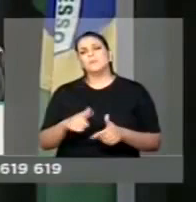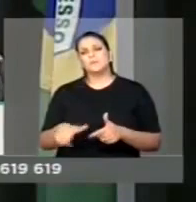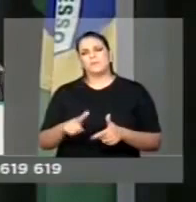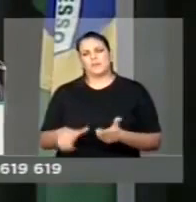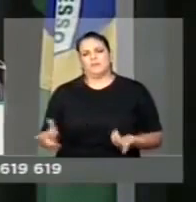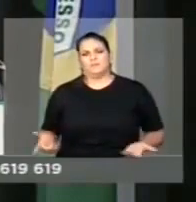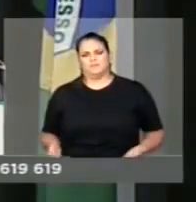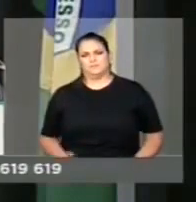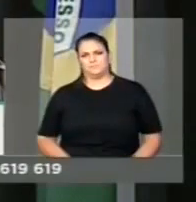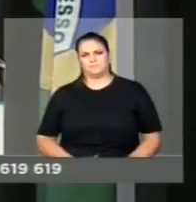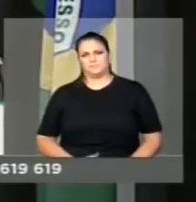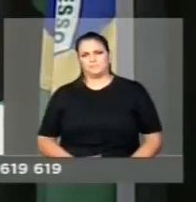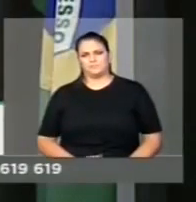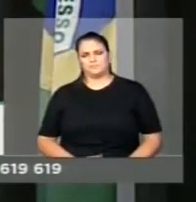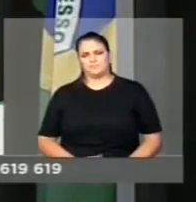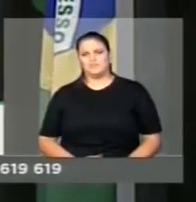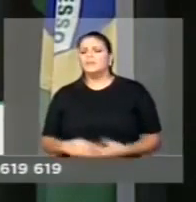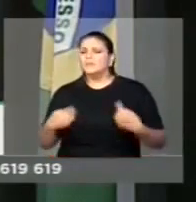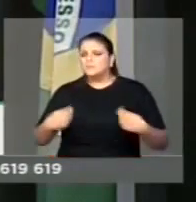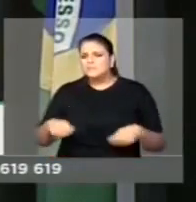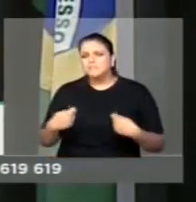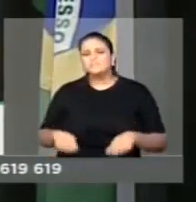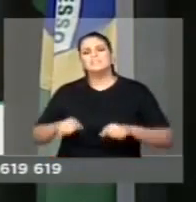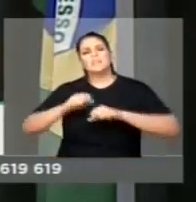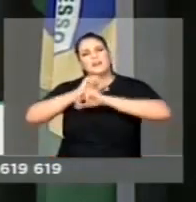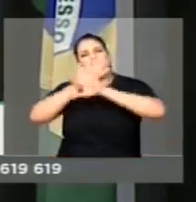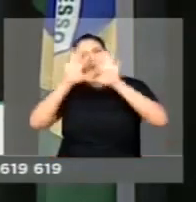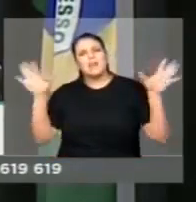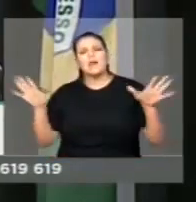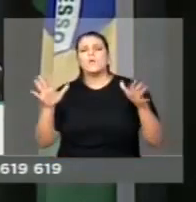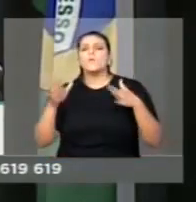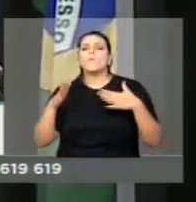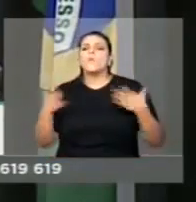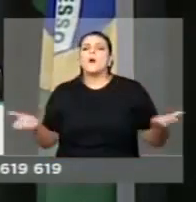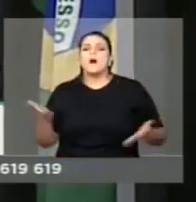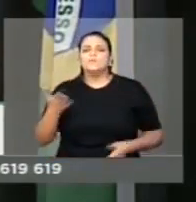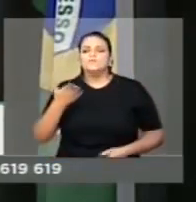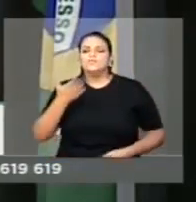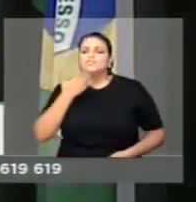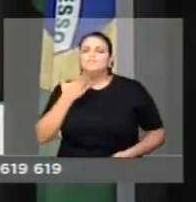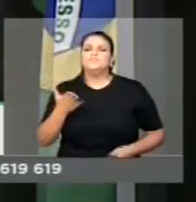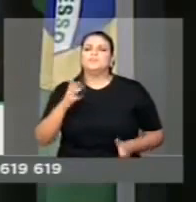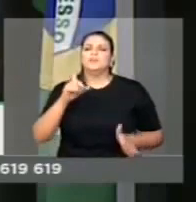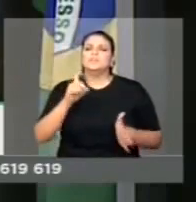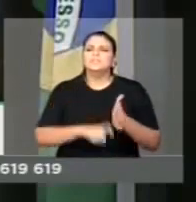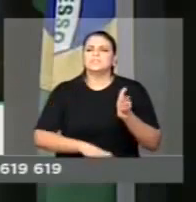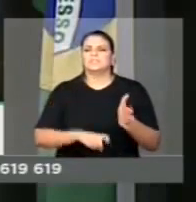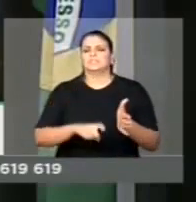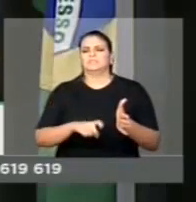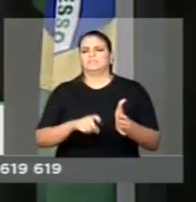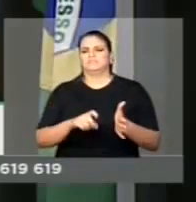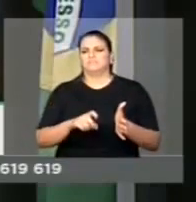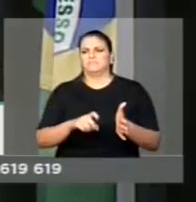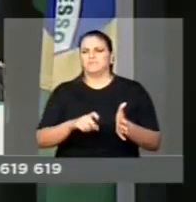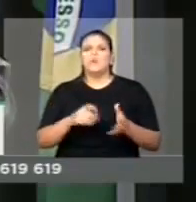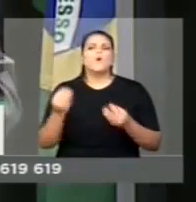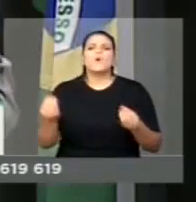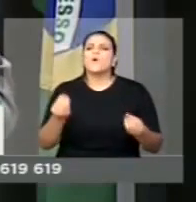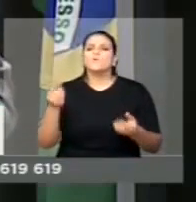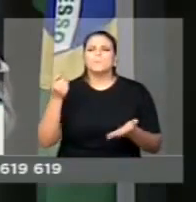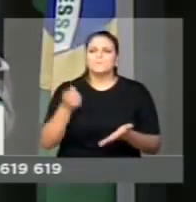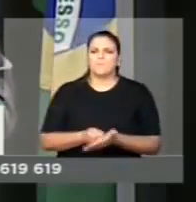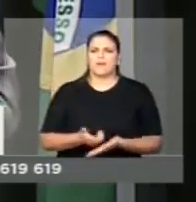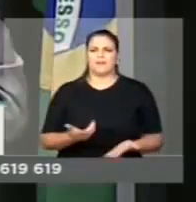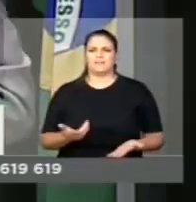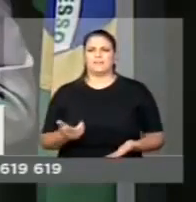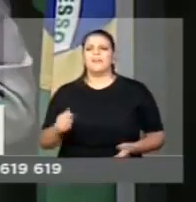financiar o Estado, que tipo de tributo, quem paga e como paga. Essa é a grande questão central. Para